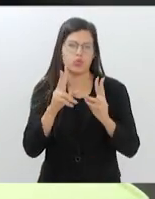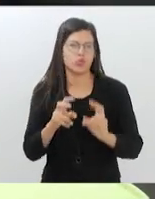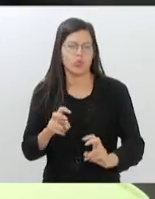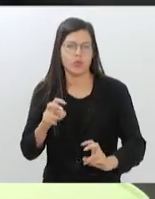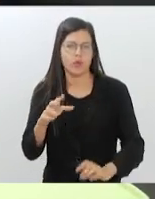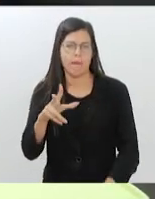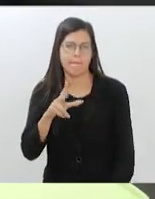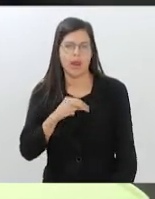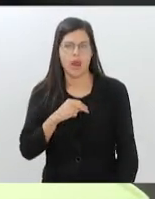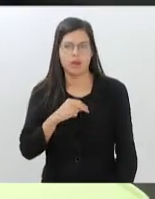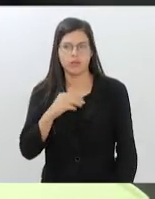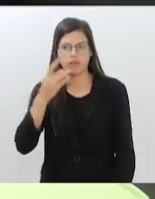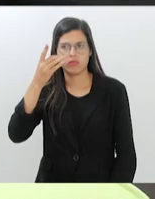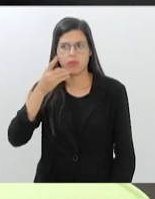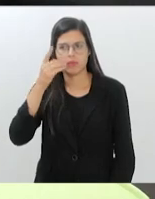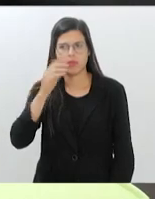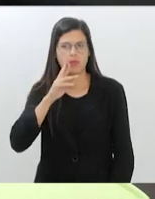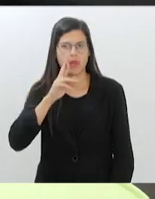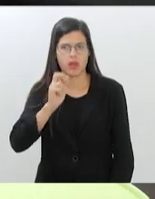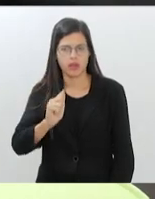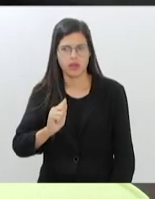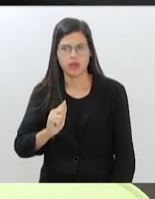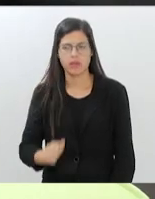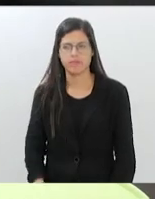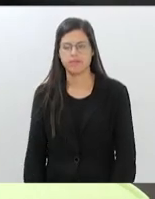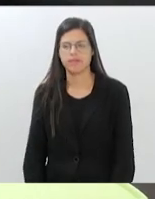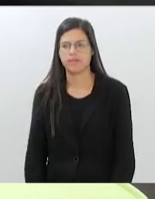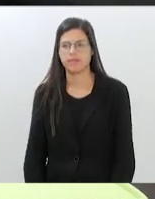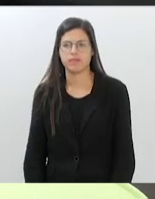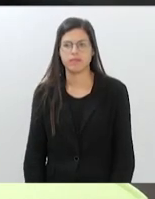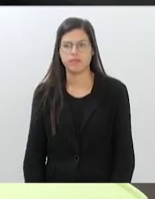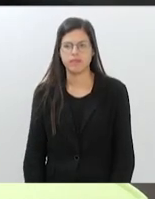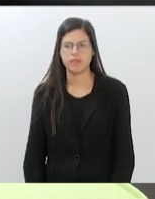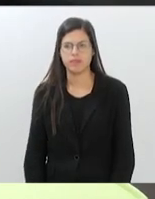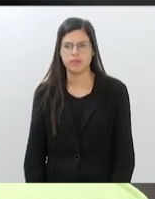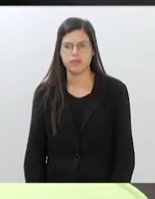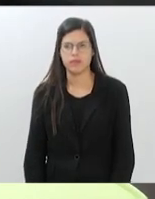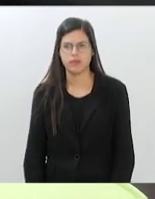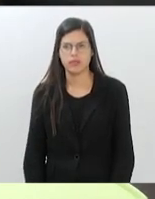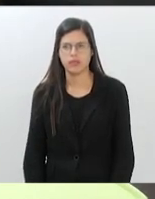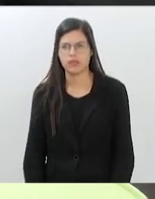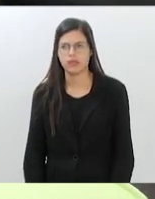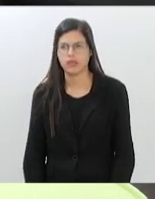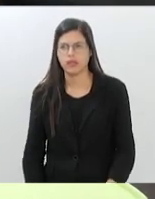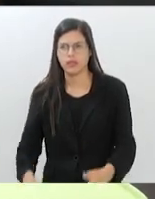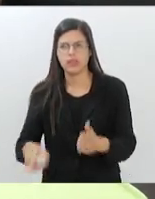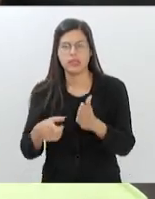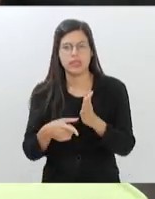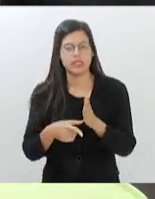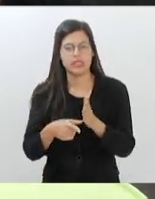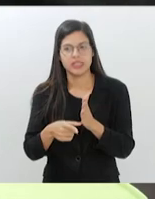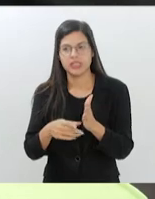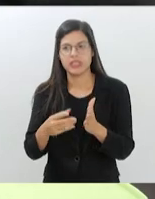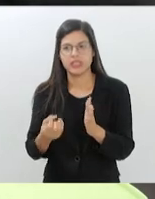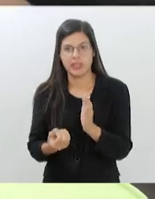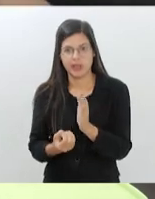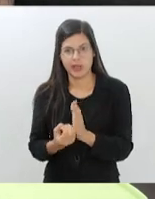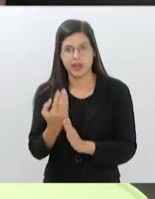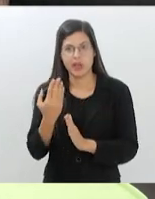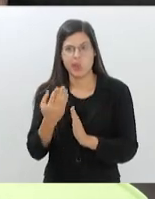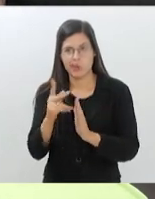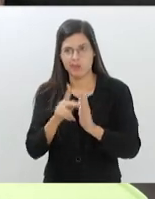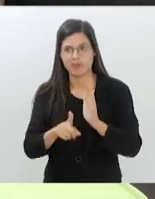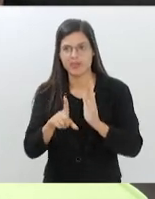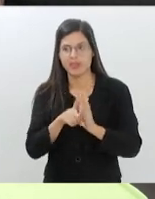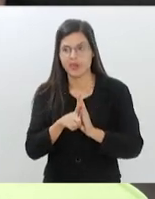deputado amorm ele antecipou uma coisa que virou agora um grave problema Nacional foi